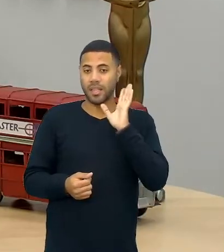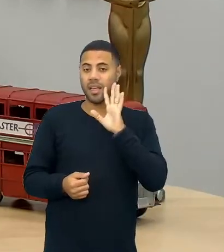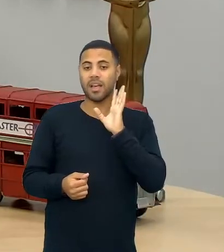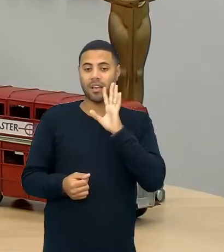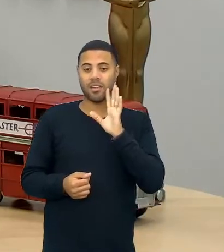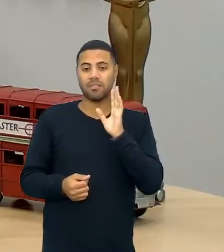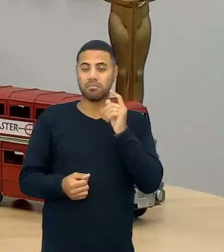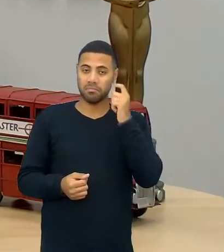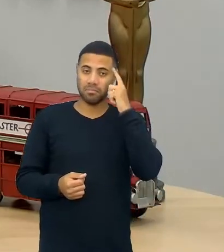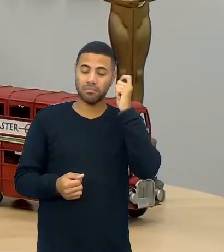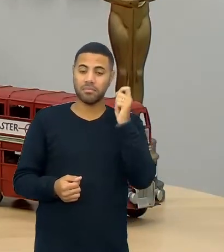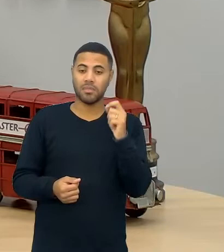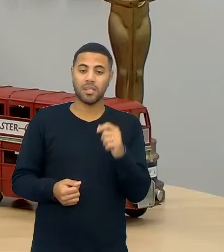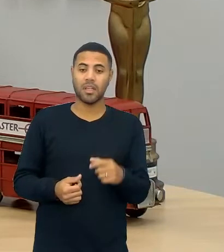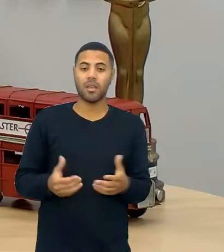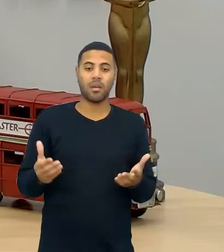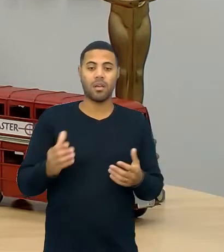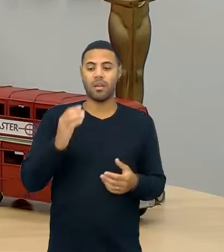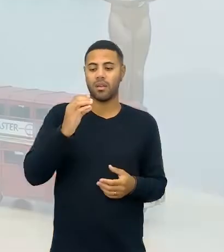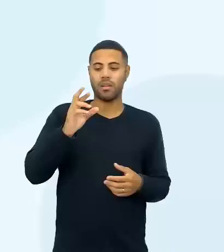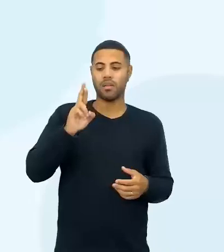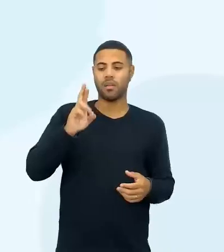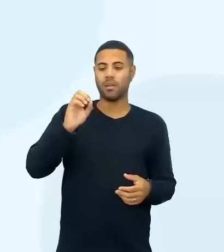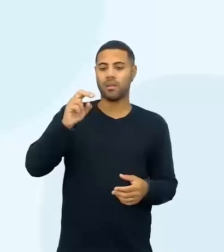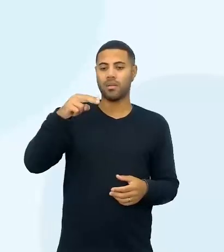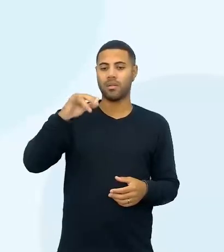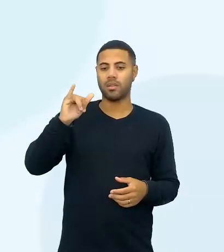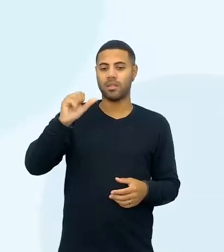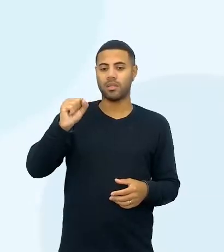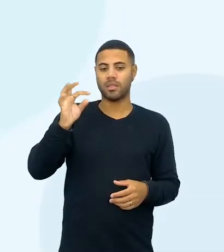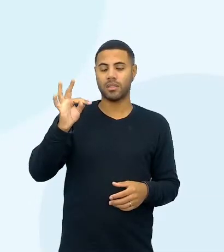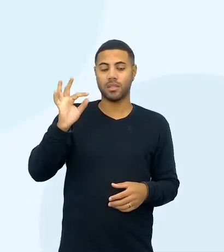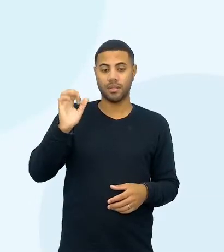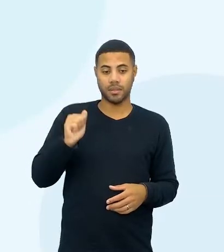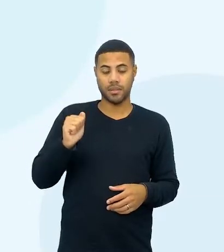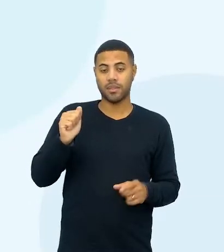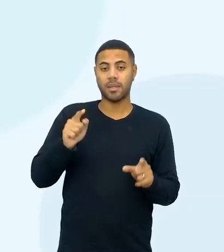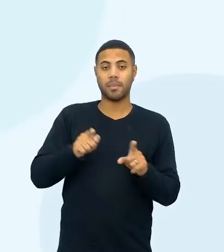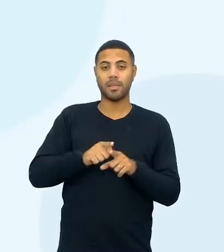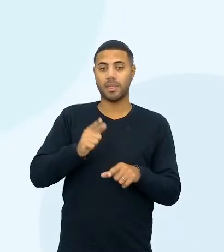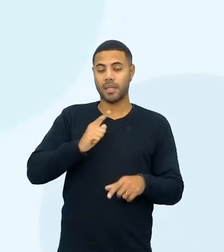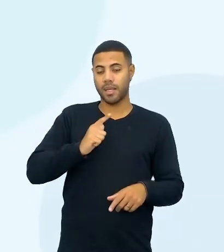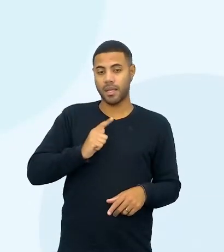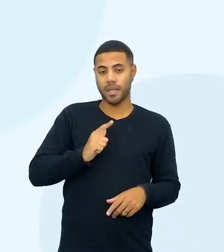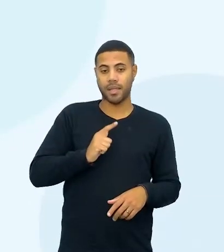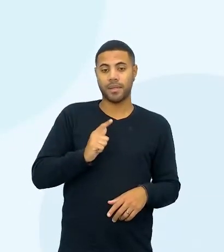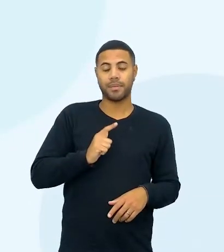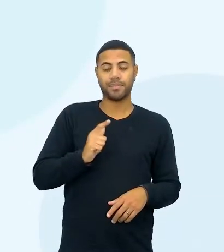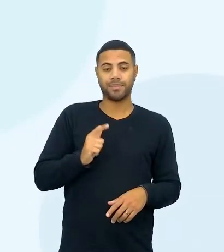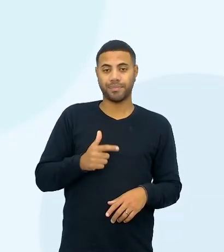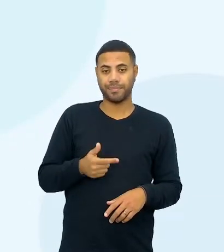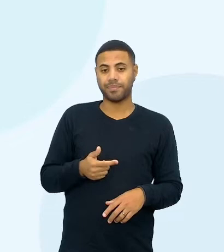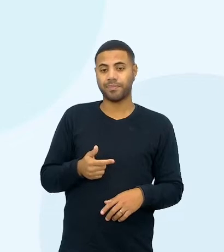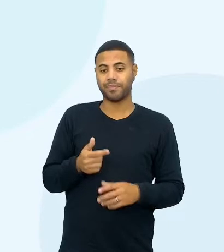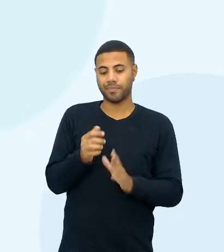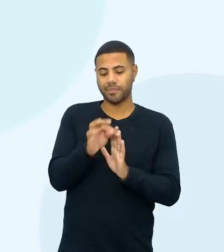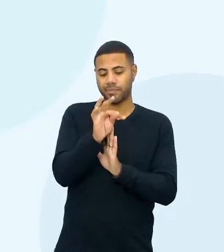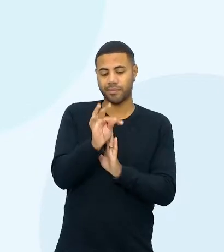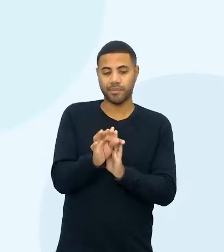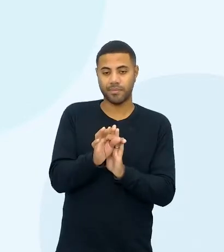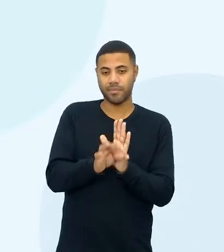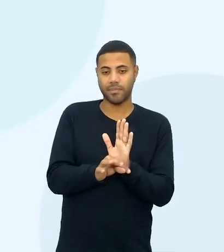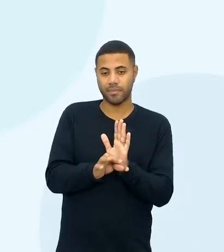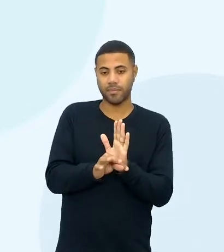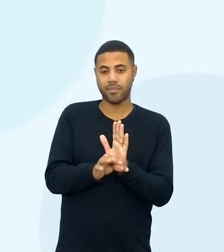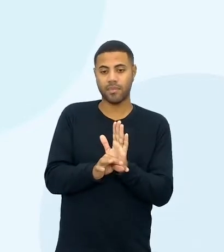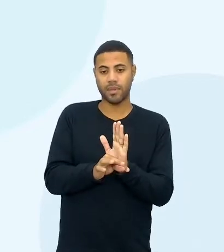ideia. Cronista esportivo, né? Então, em algum... eu acho né, a gente trabalhou esse gênero textual bacana